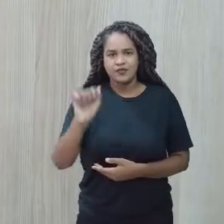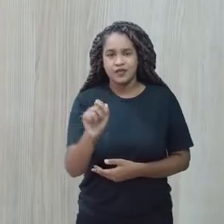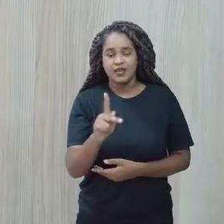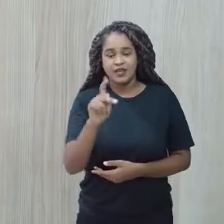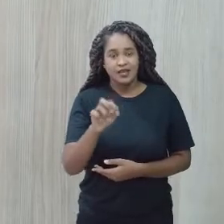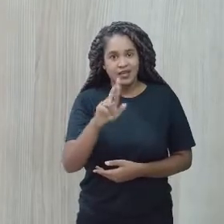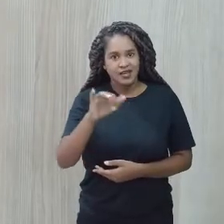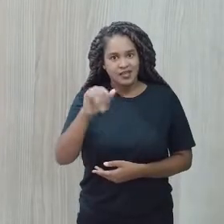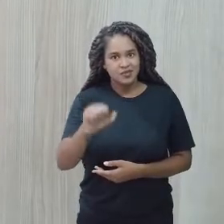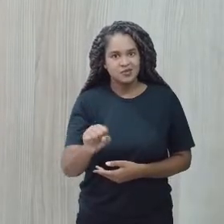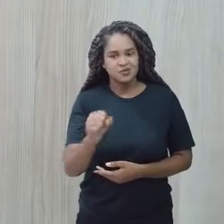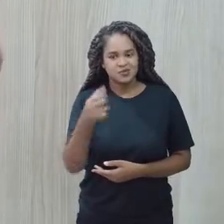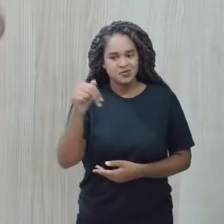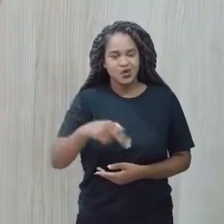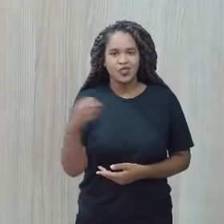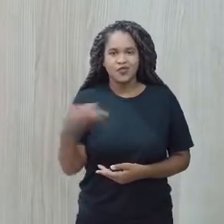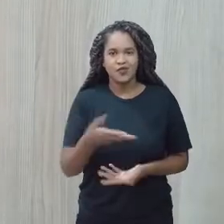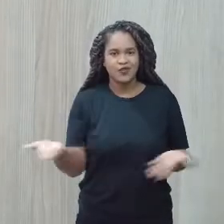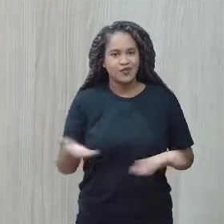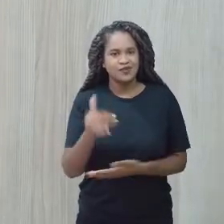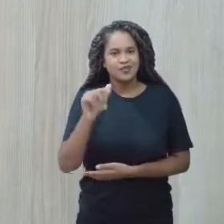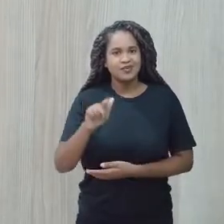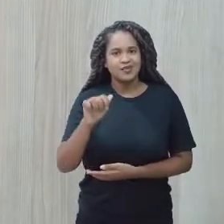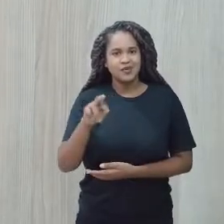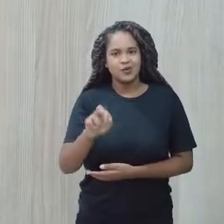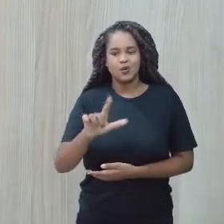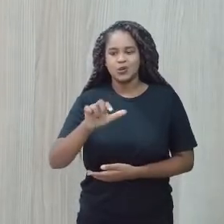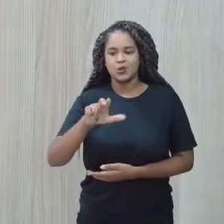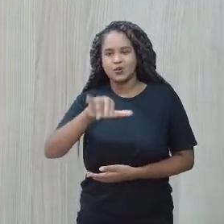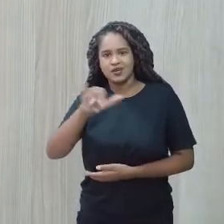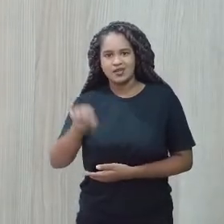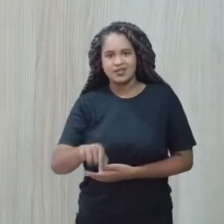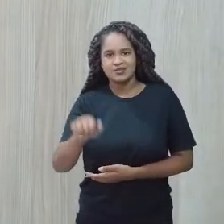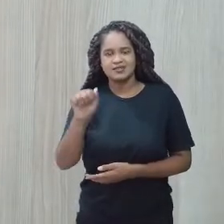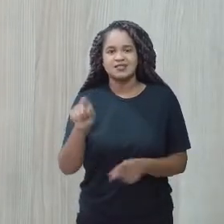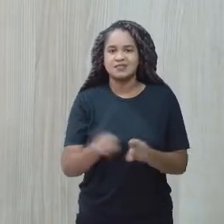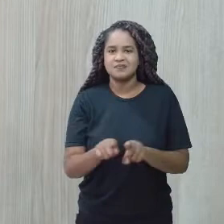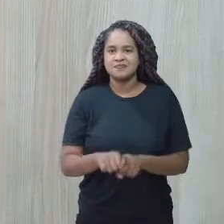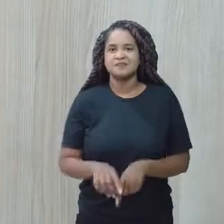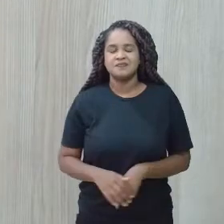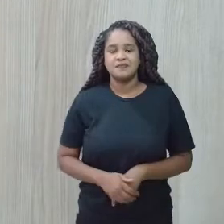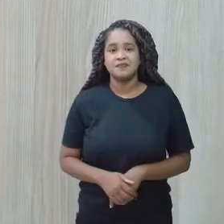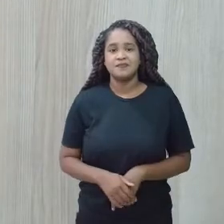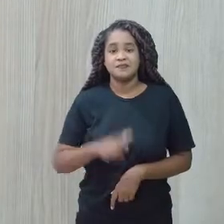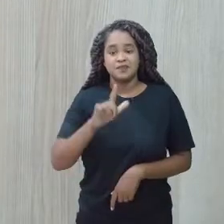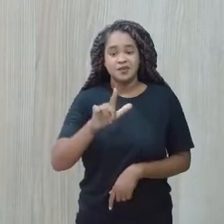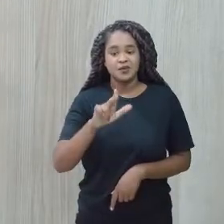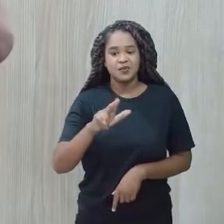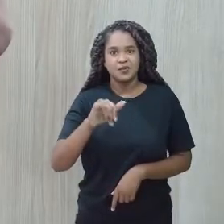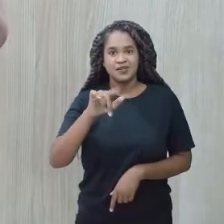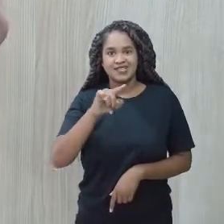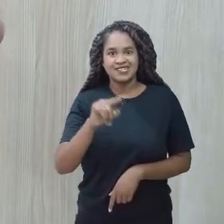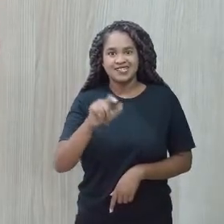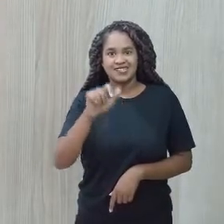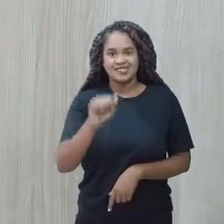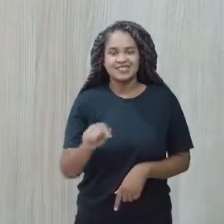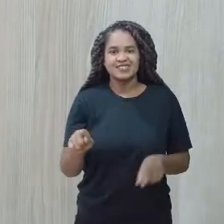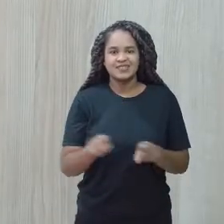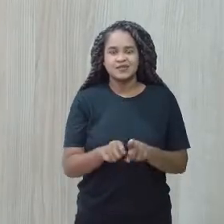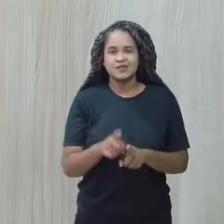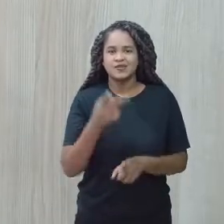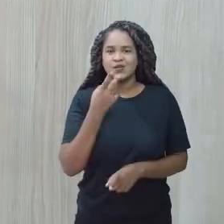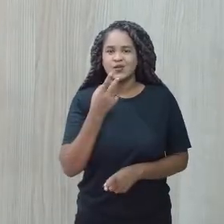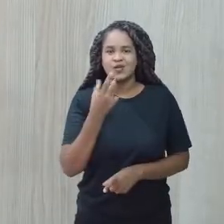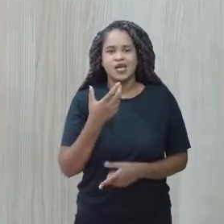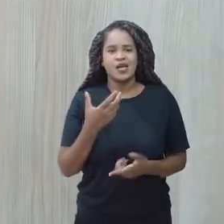que chegou hoje, né? A Igor, a Luísa, né? E Luísa aqui, ó, queria que a aula